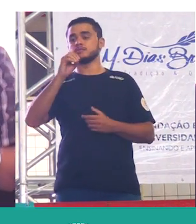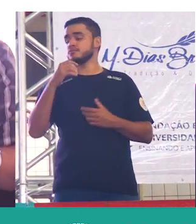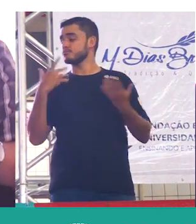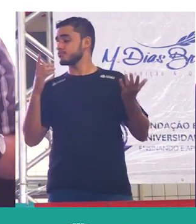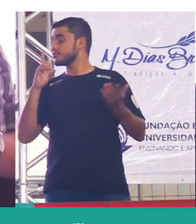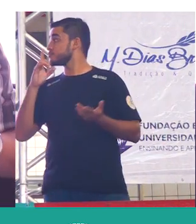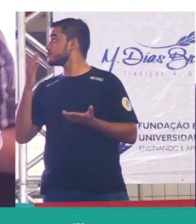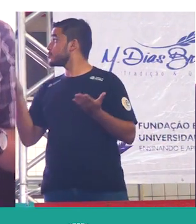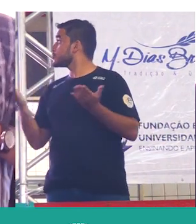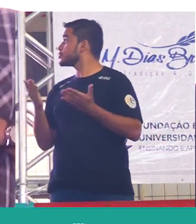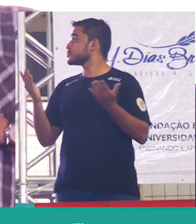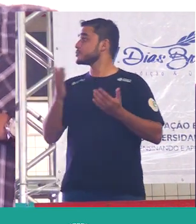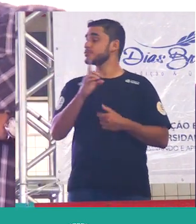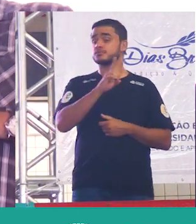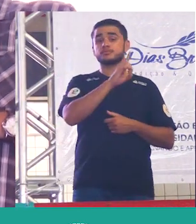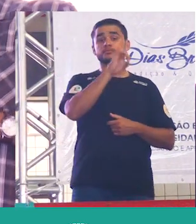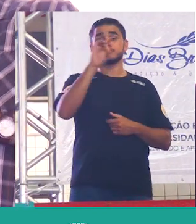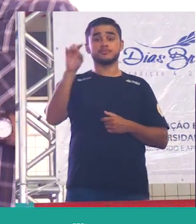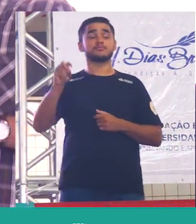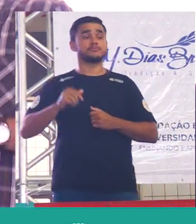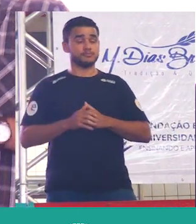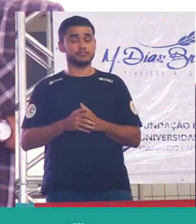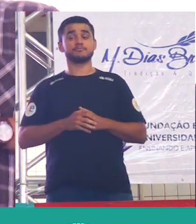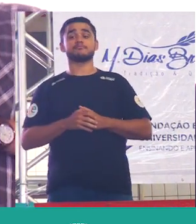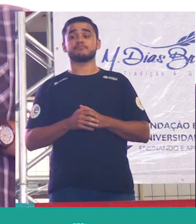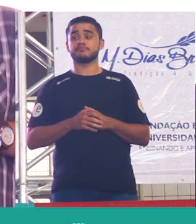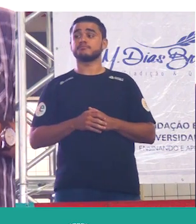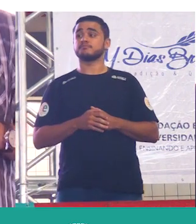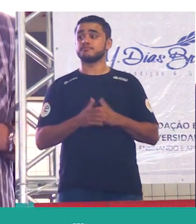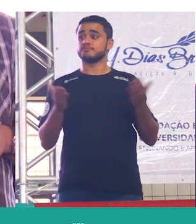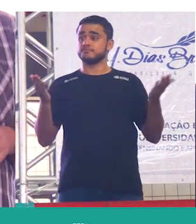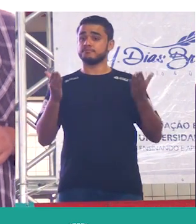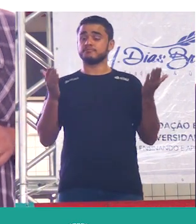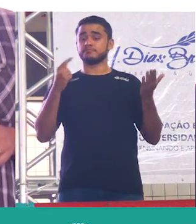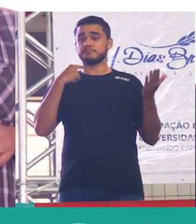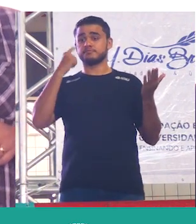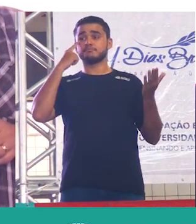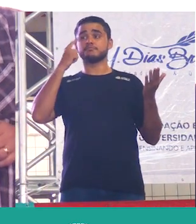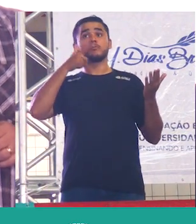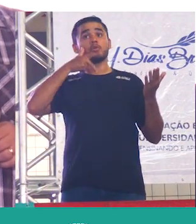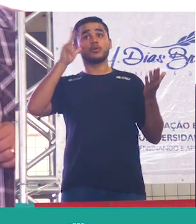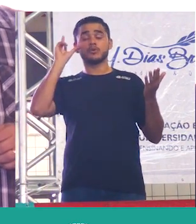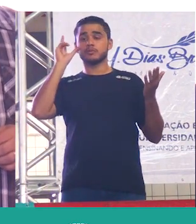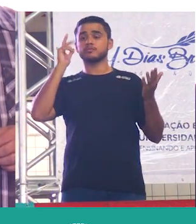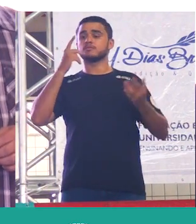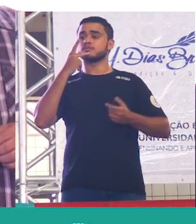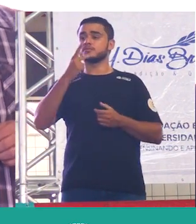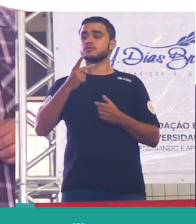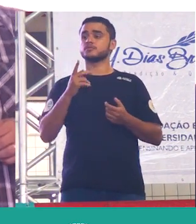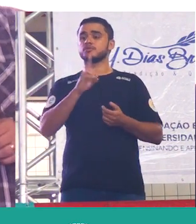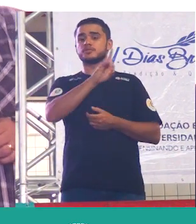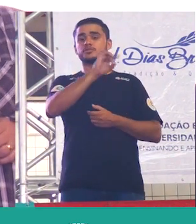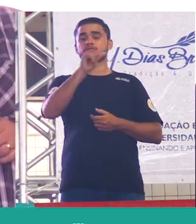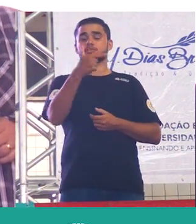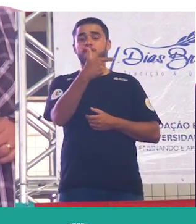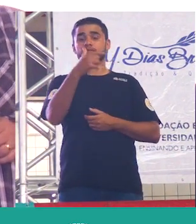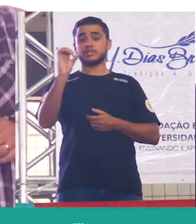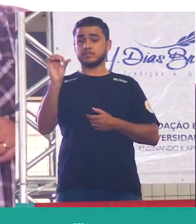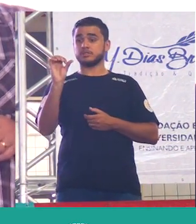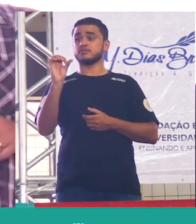nossa aula hoje. Seria mais simbólica ainda se fosse anteontem, porque hoje é dia